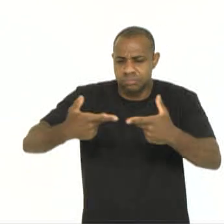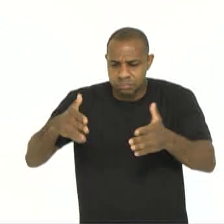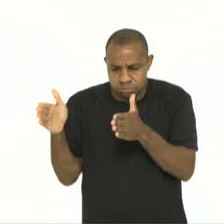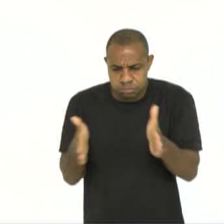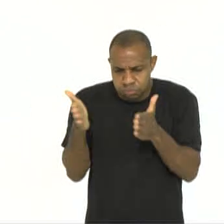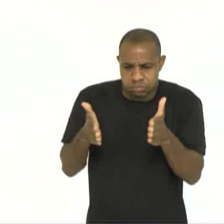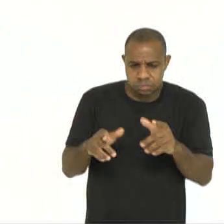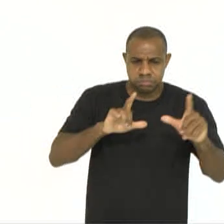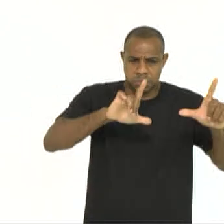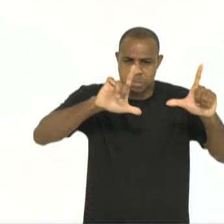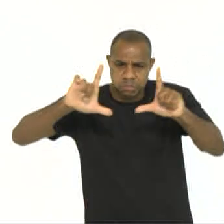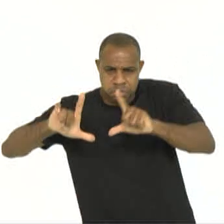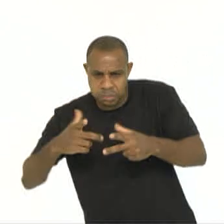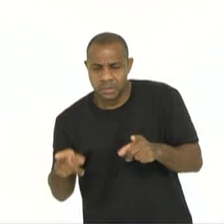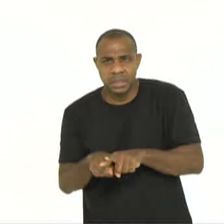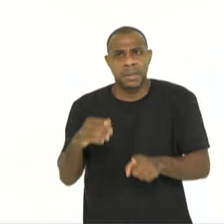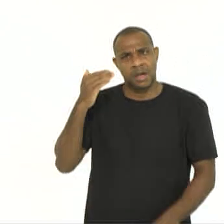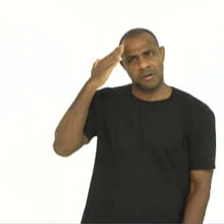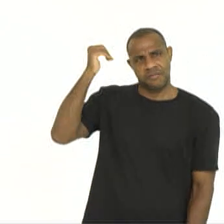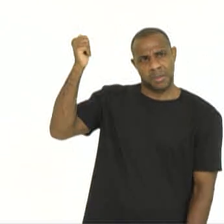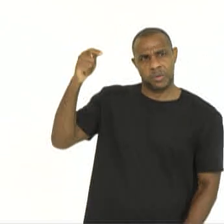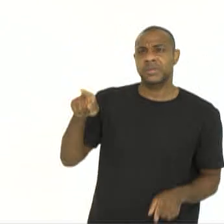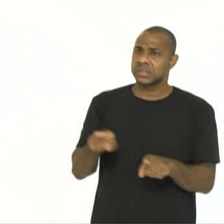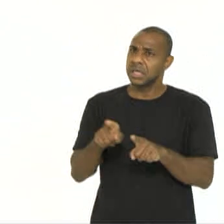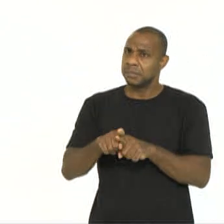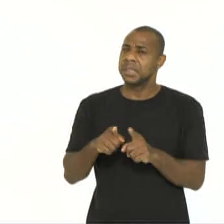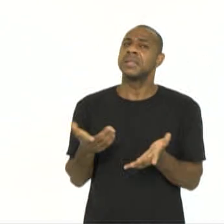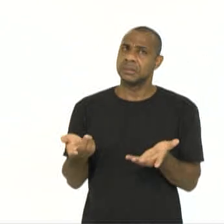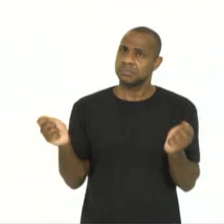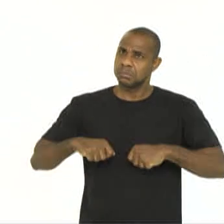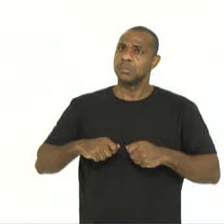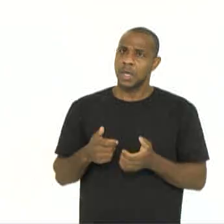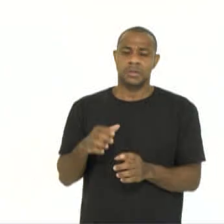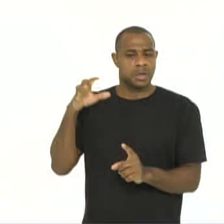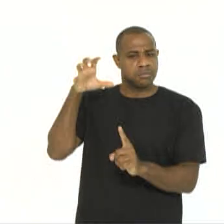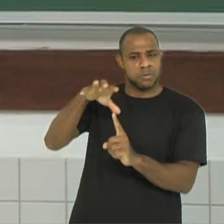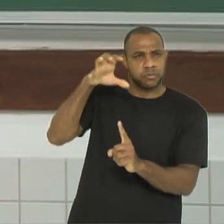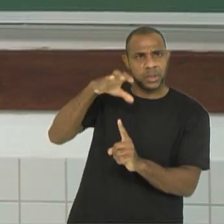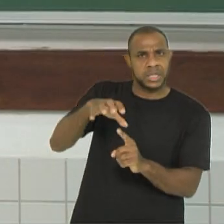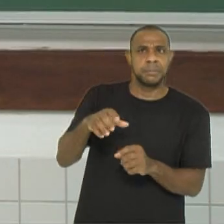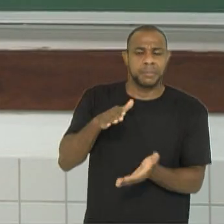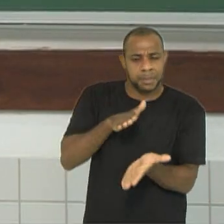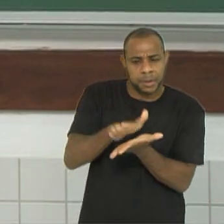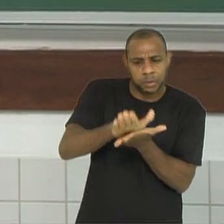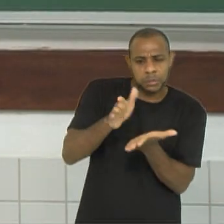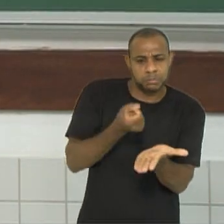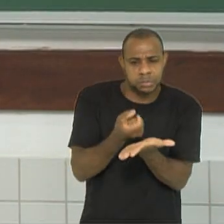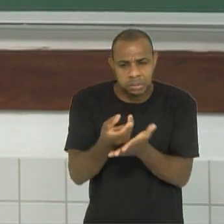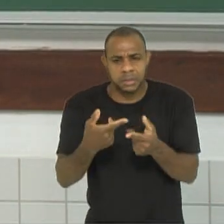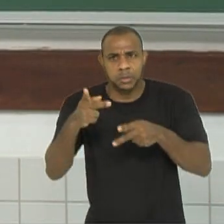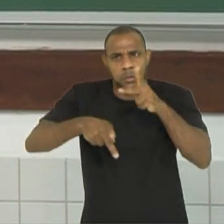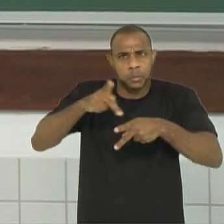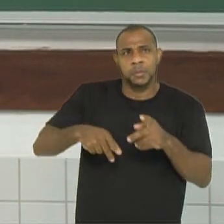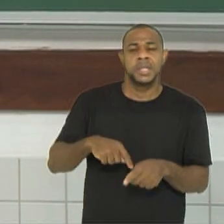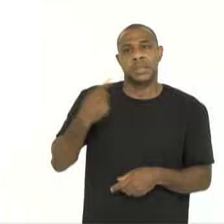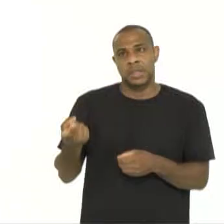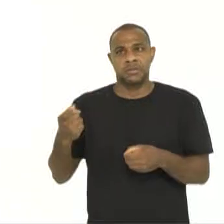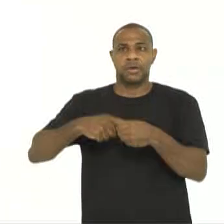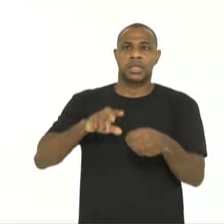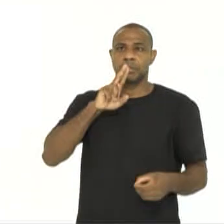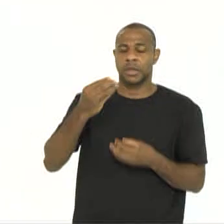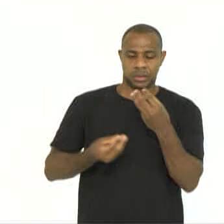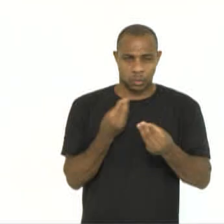produzidos em série, também os famosos são manipulados para o consumo do público. Já a gente volta então para ver o resultado desse quiz.